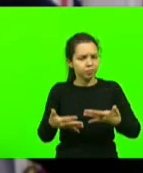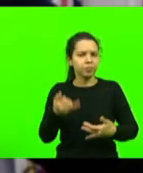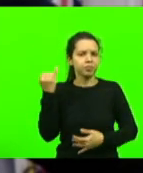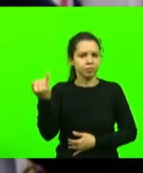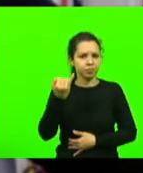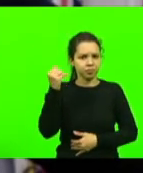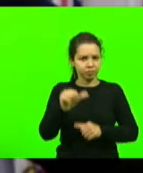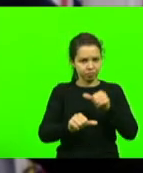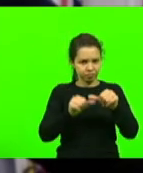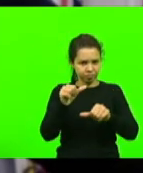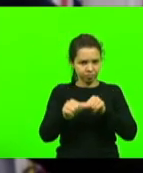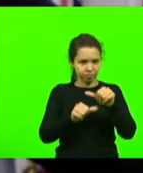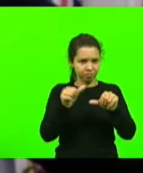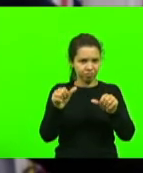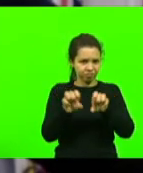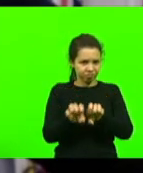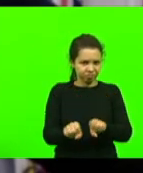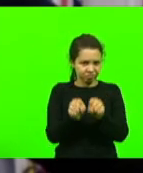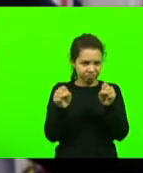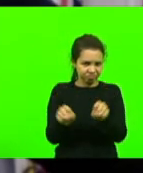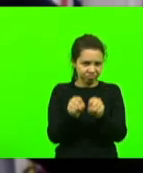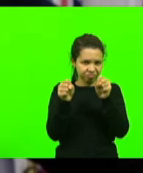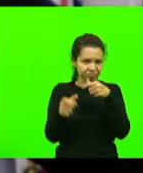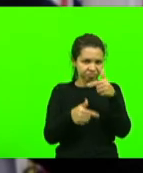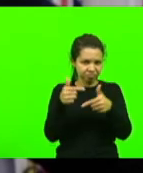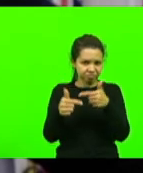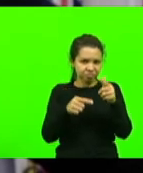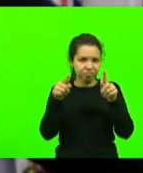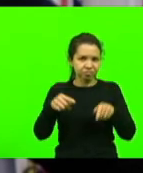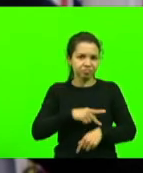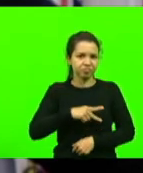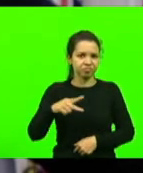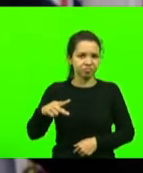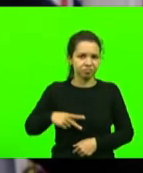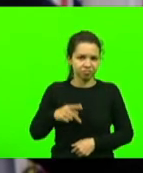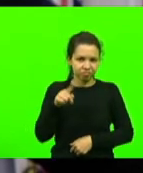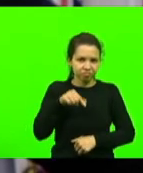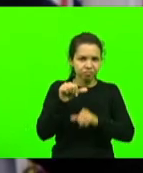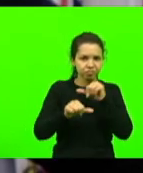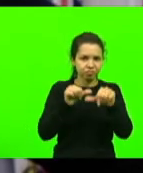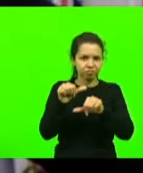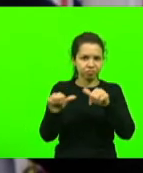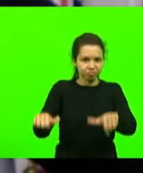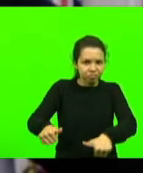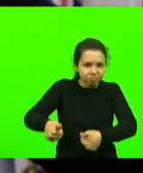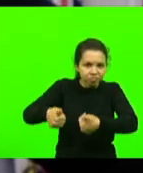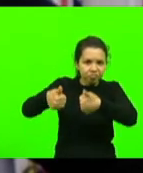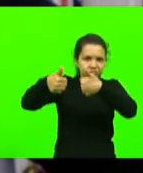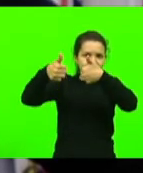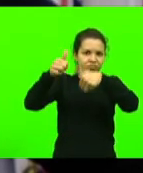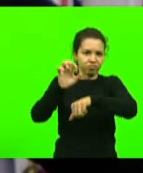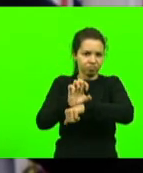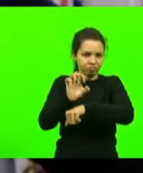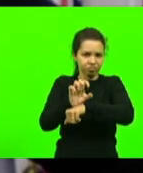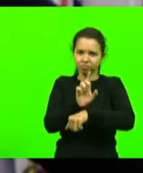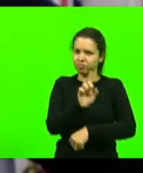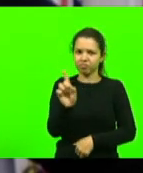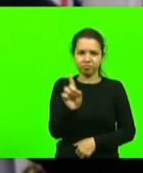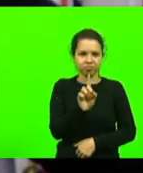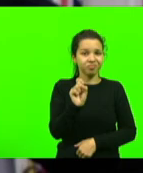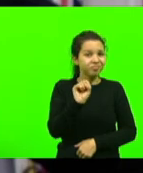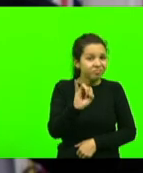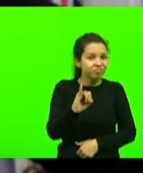é de desmonte do Estado de serviço público não é uma reforma ou aperfeiçoamento do estado se